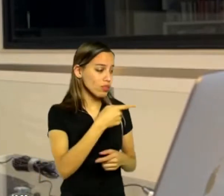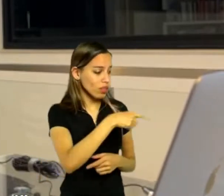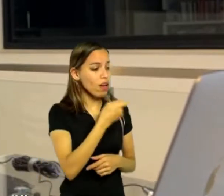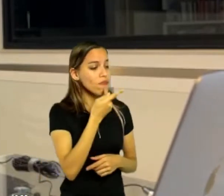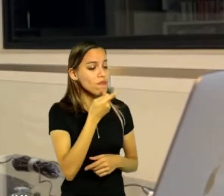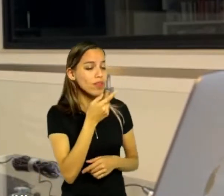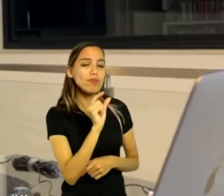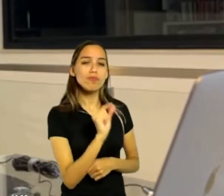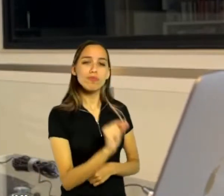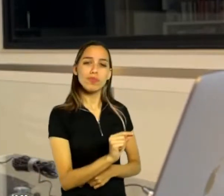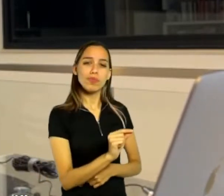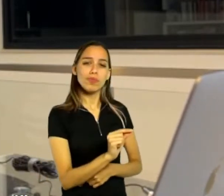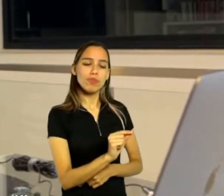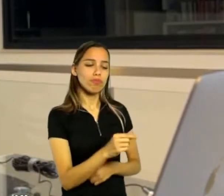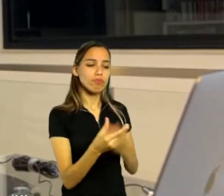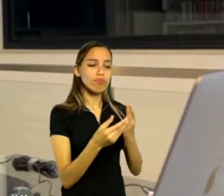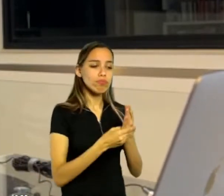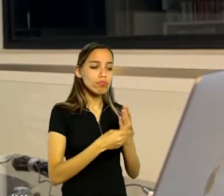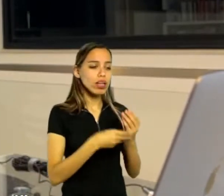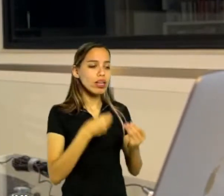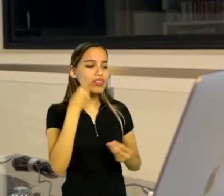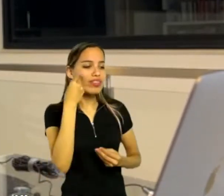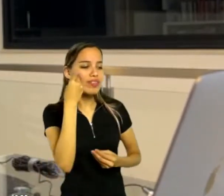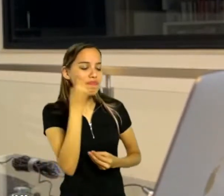conta como é que foi a experiência